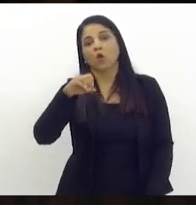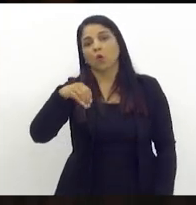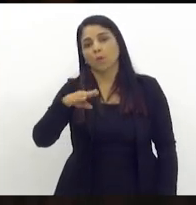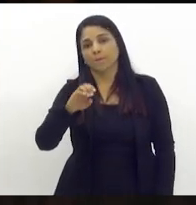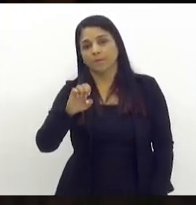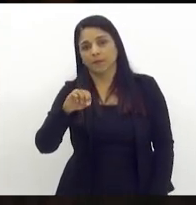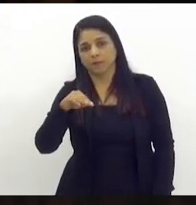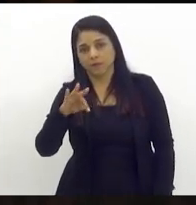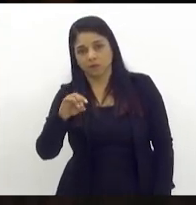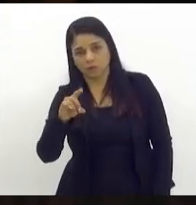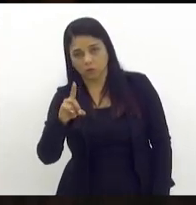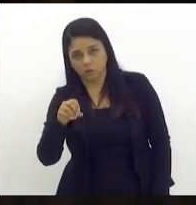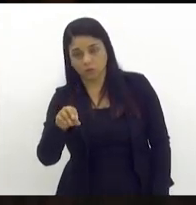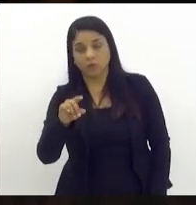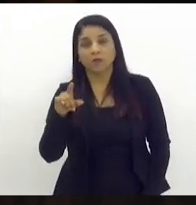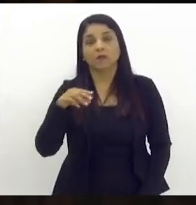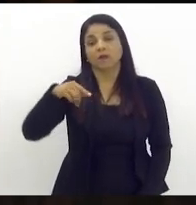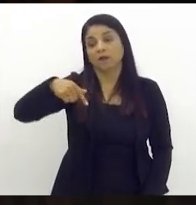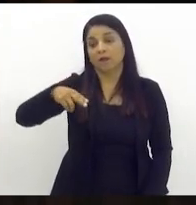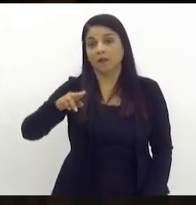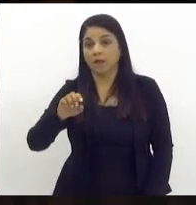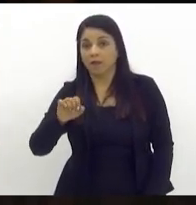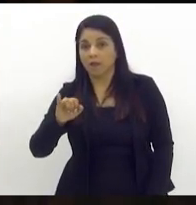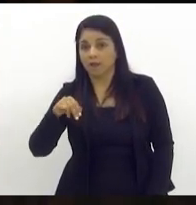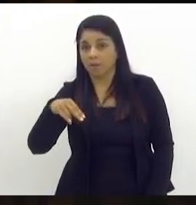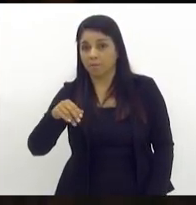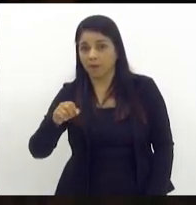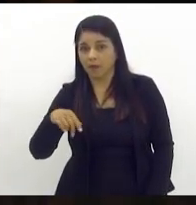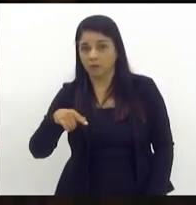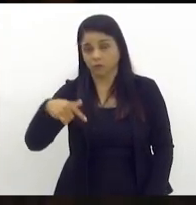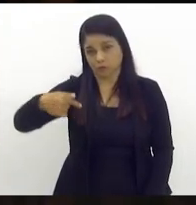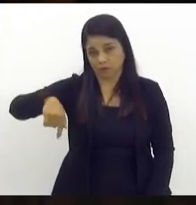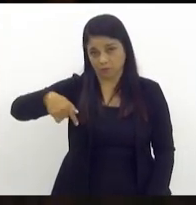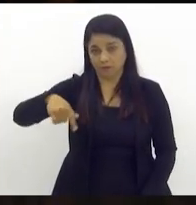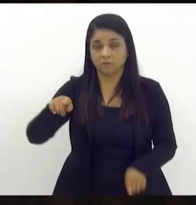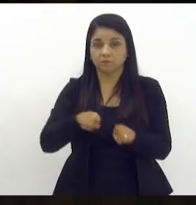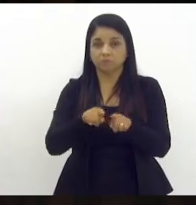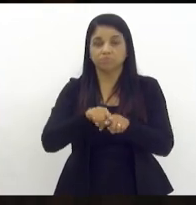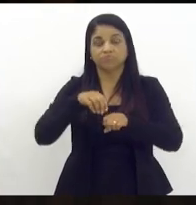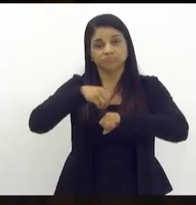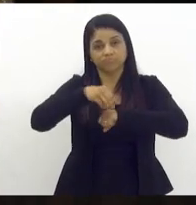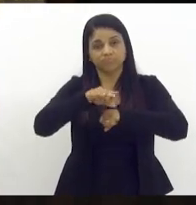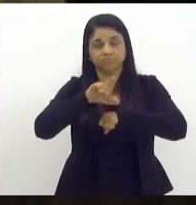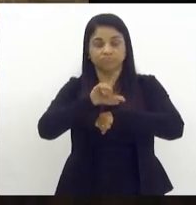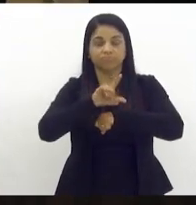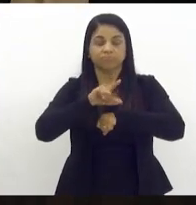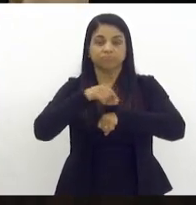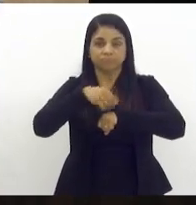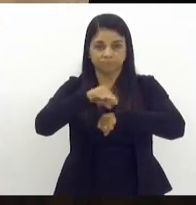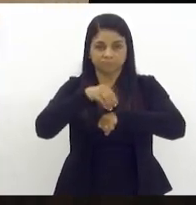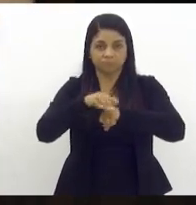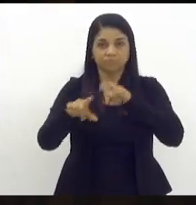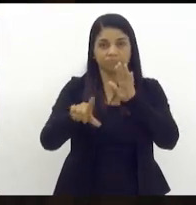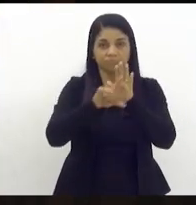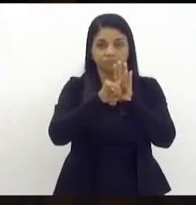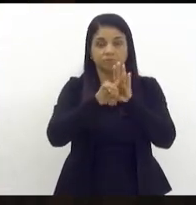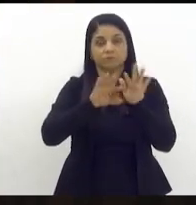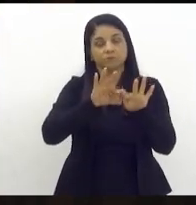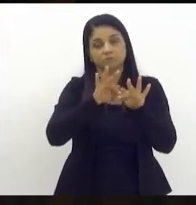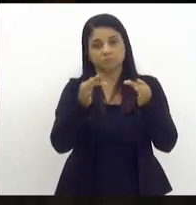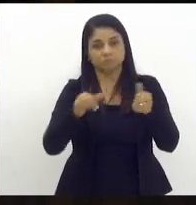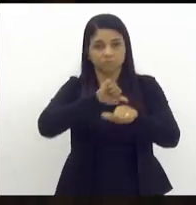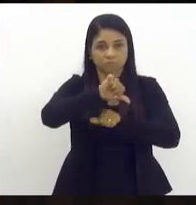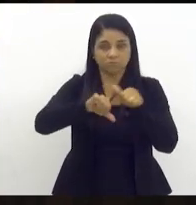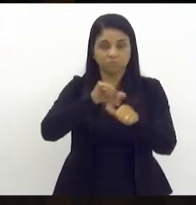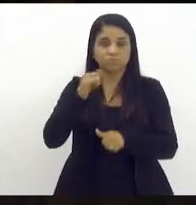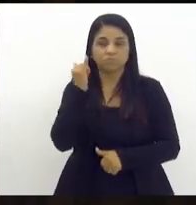Queimados. Parecer da Comissão de Indicações Legislativa pela Transformação e Indicação Simples, relator deputado Felipe